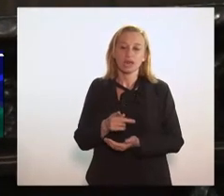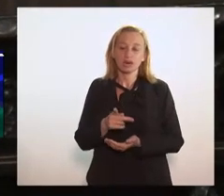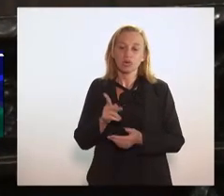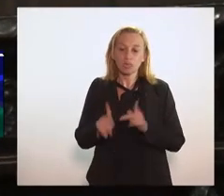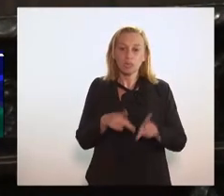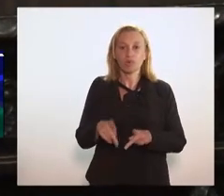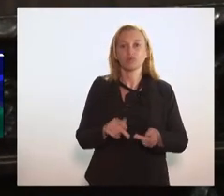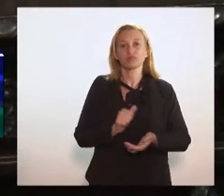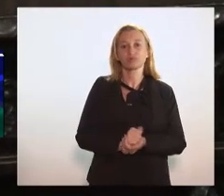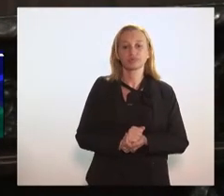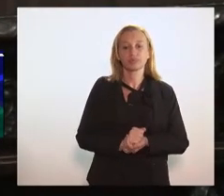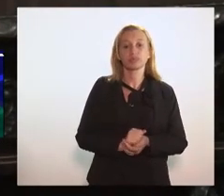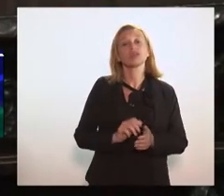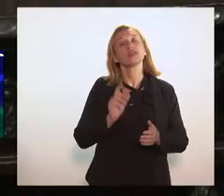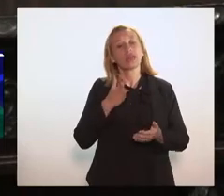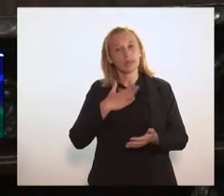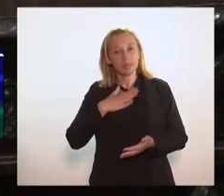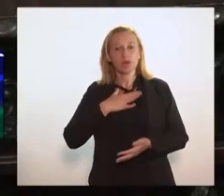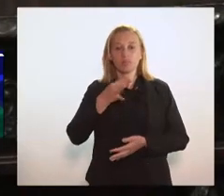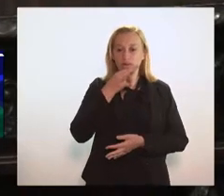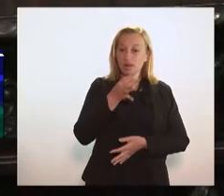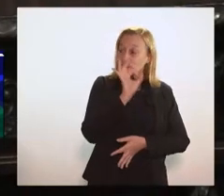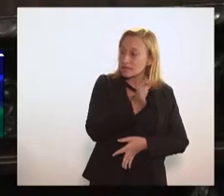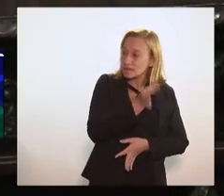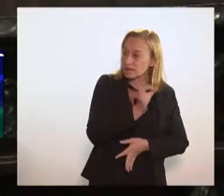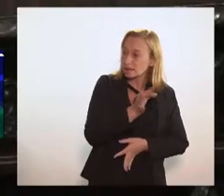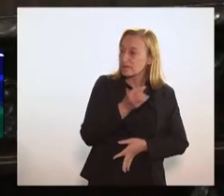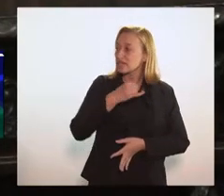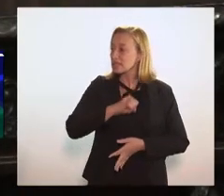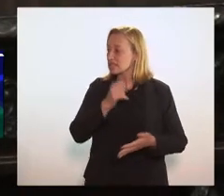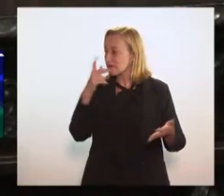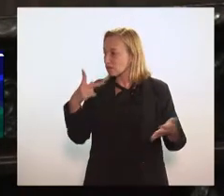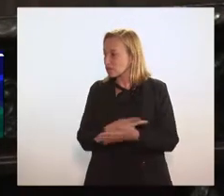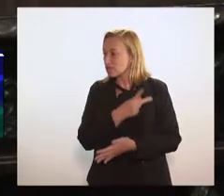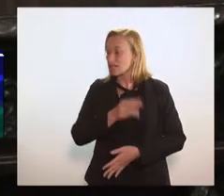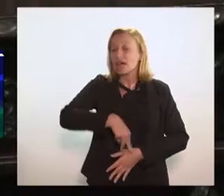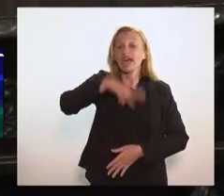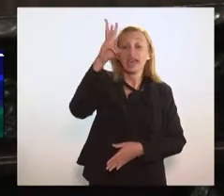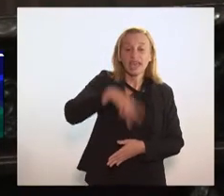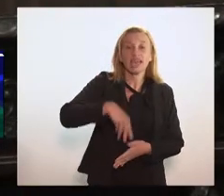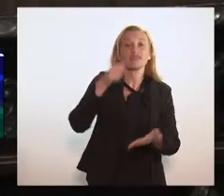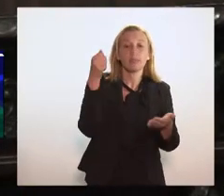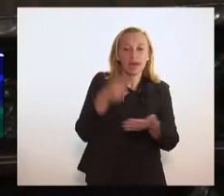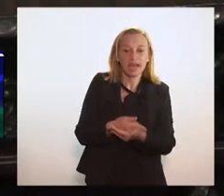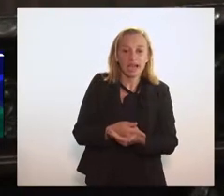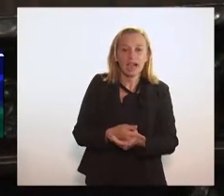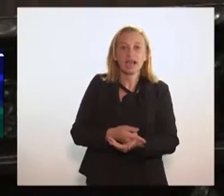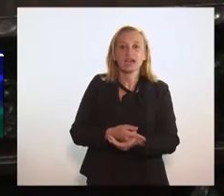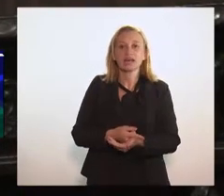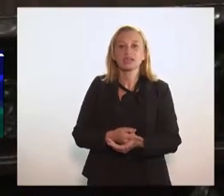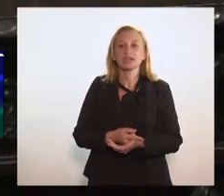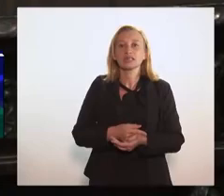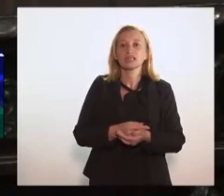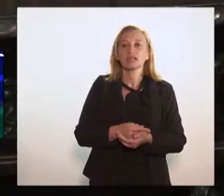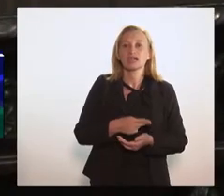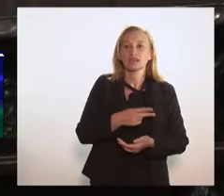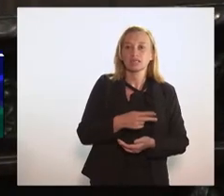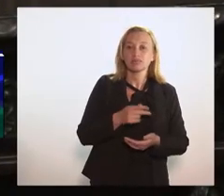opinião, provavelmente, se isso acontecer, quem vai ter que pagar a conta são os